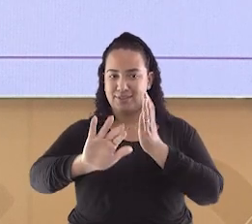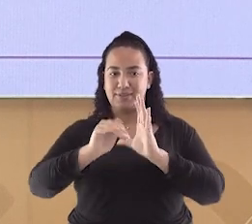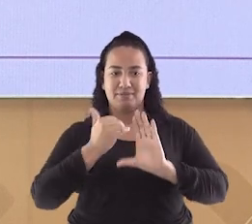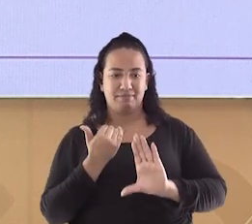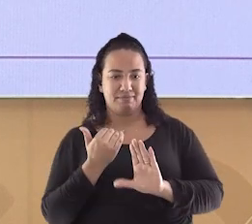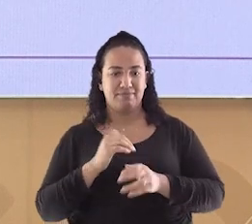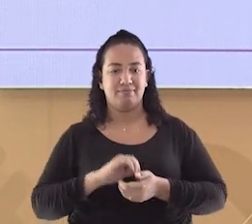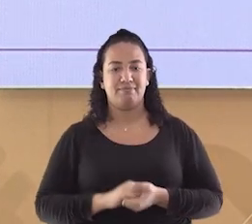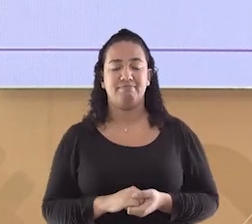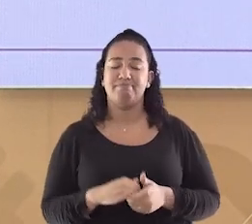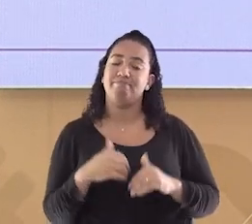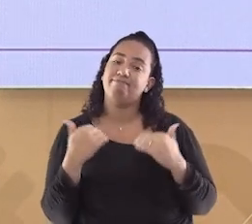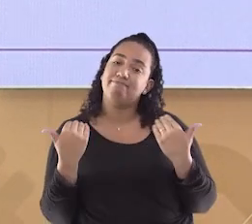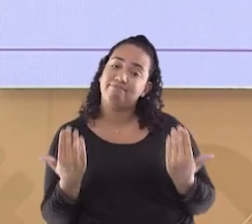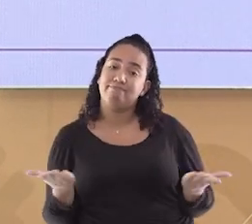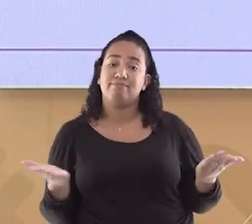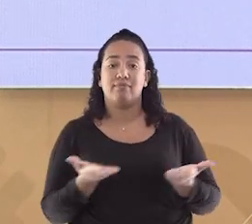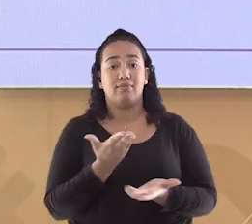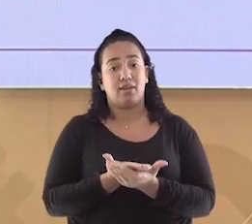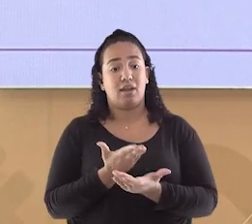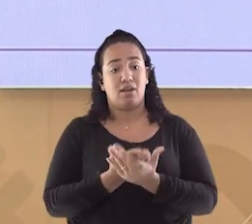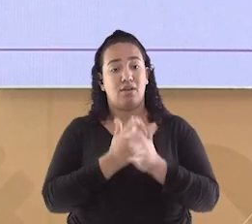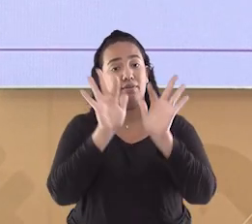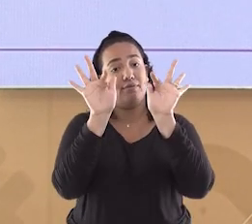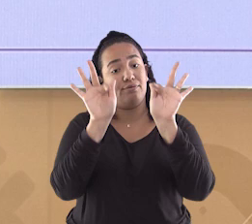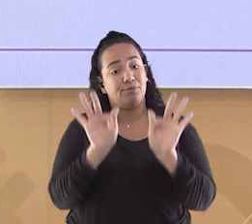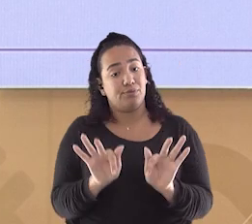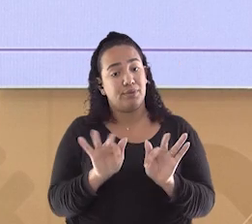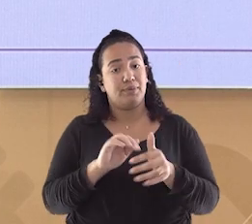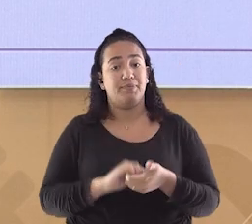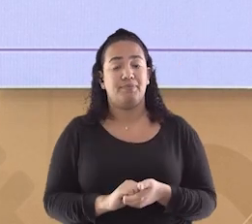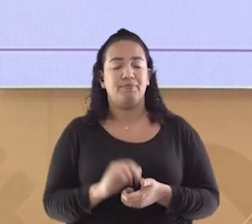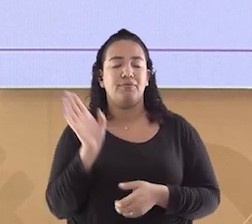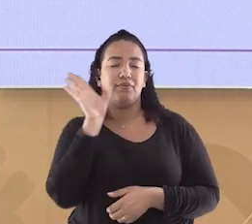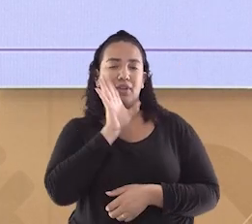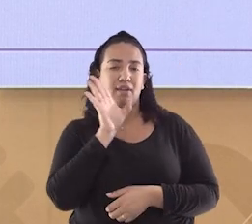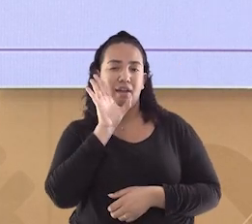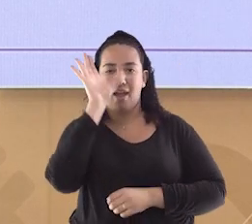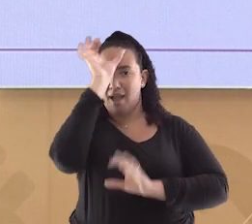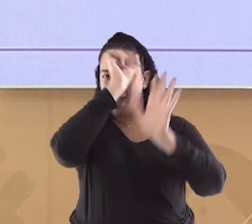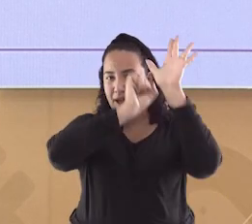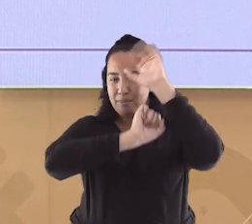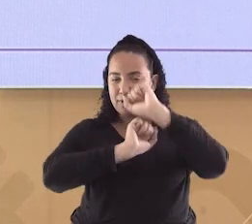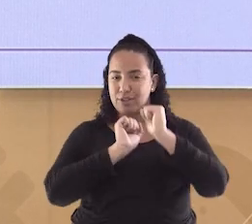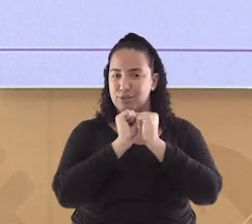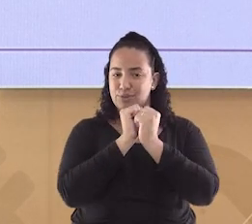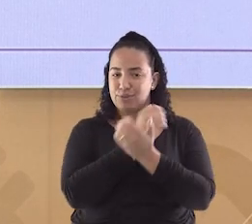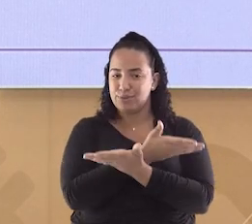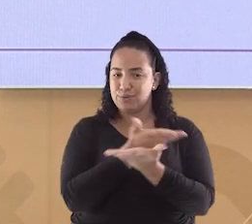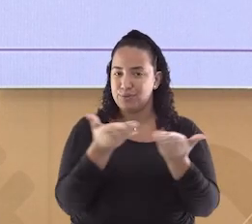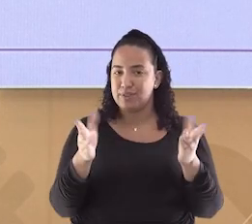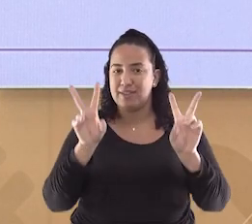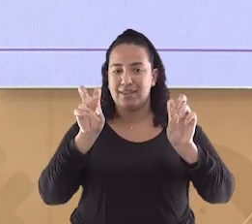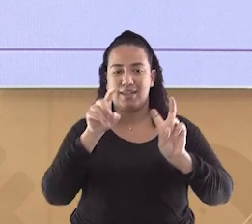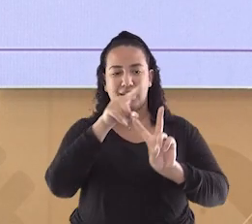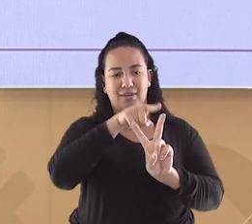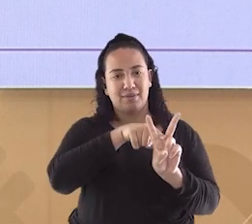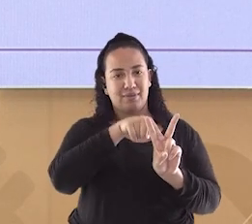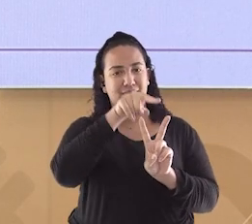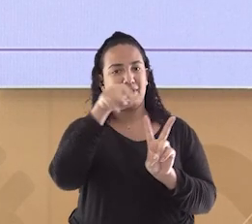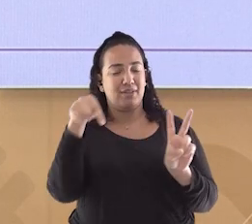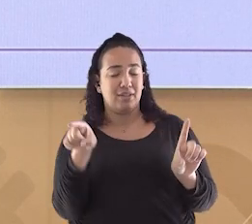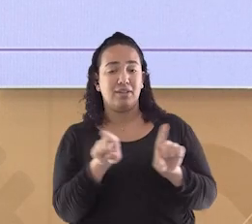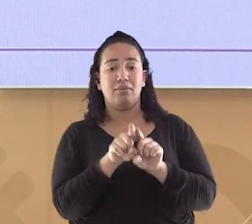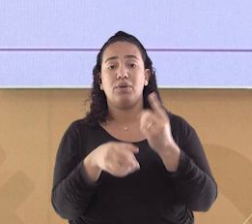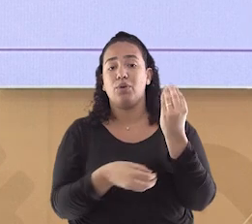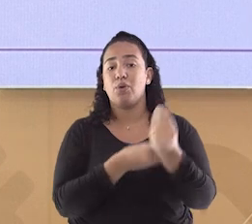sua atividade. É isso, pessoal. Nossa aula de hoje termina aqui. Foi muito legal aprender com vocês sobre as raízes